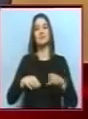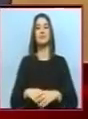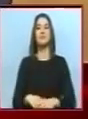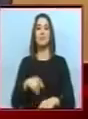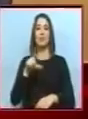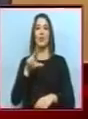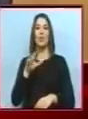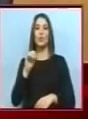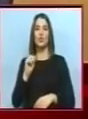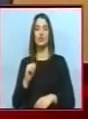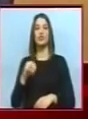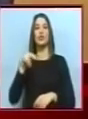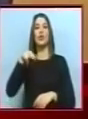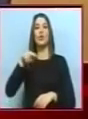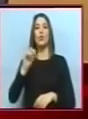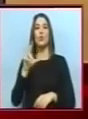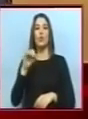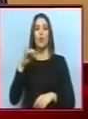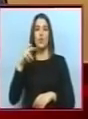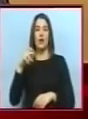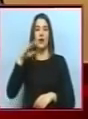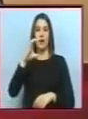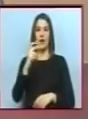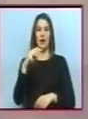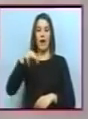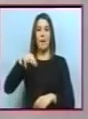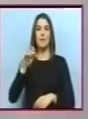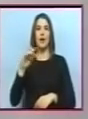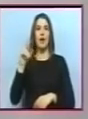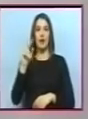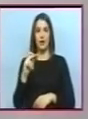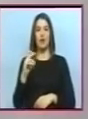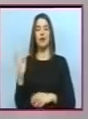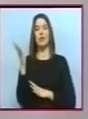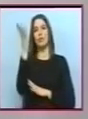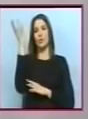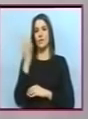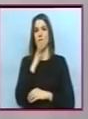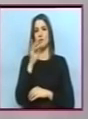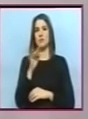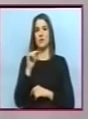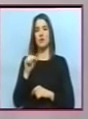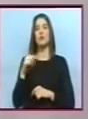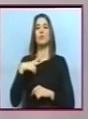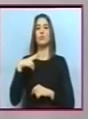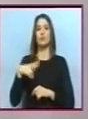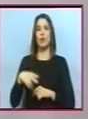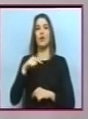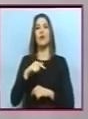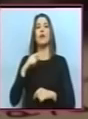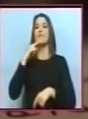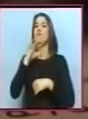Luís Carlos de Noronha Cabral da Câmara era um aristocrata português, sem família. Ainda muito novo,